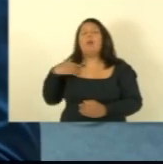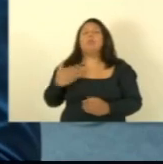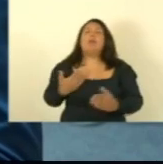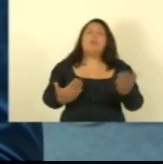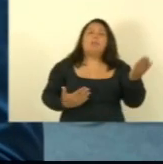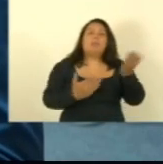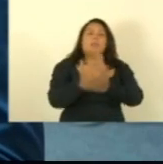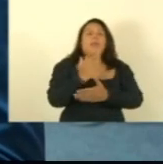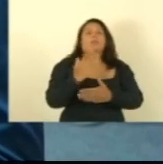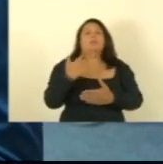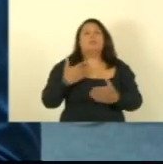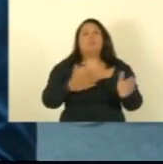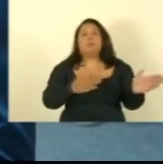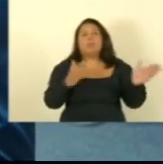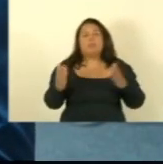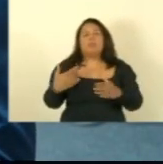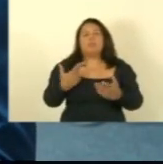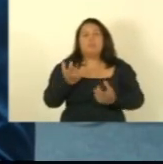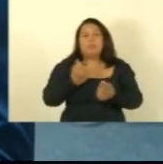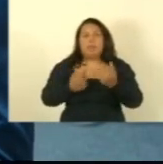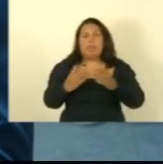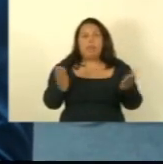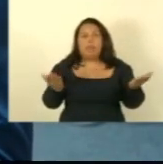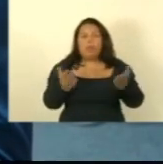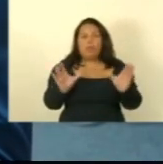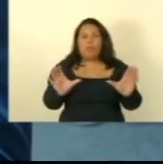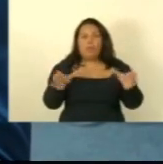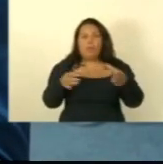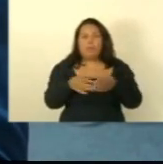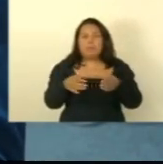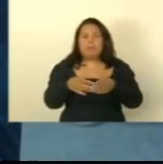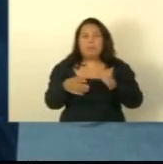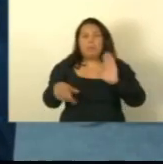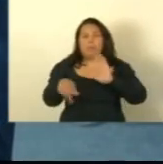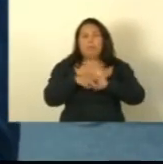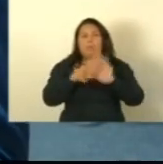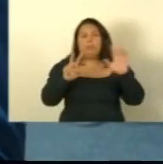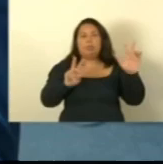de Finanças. Passo agora à Comissão